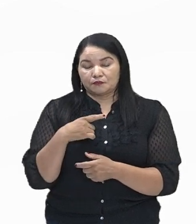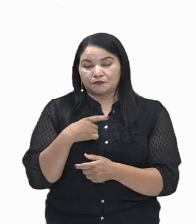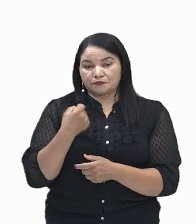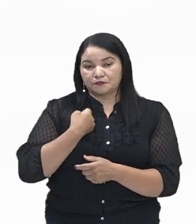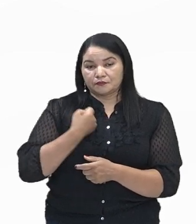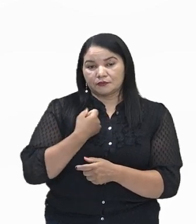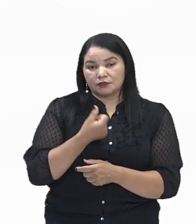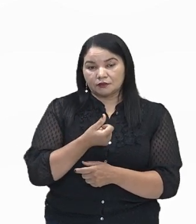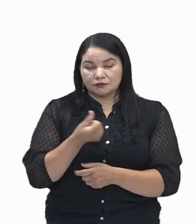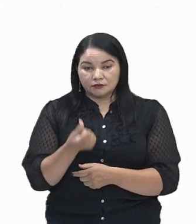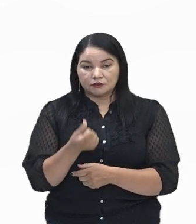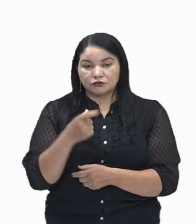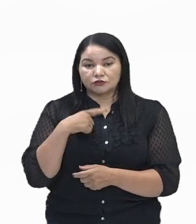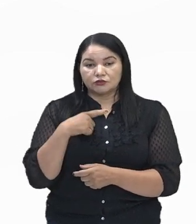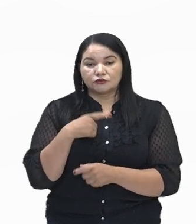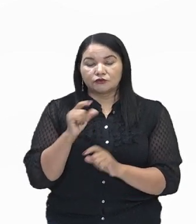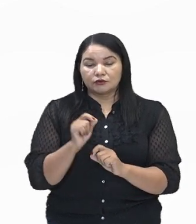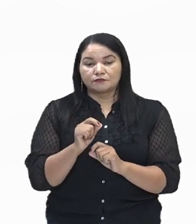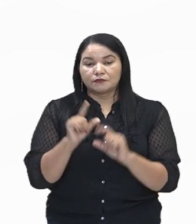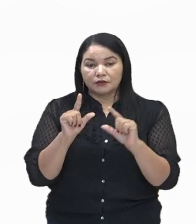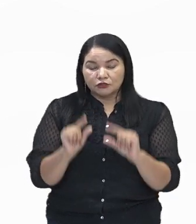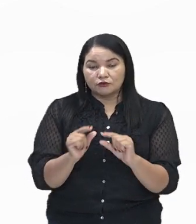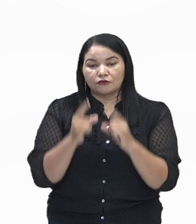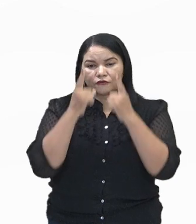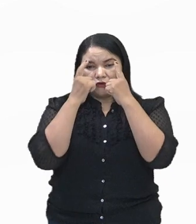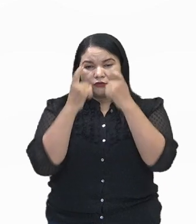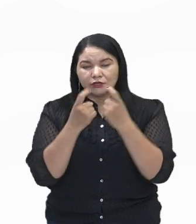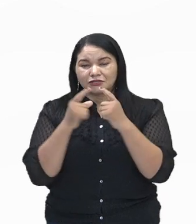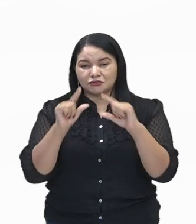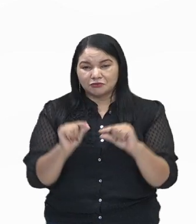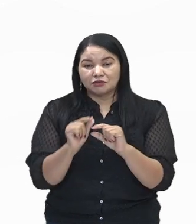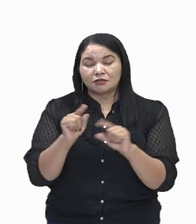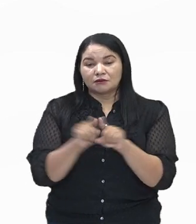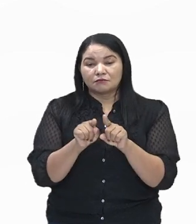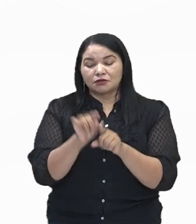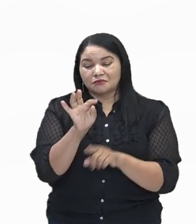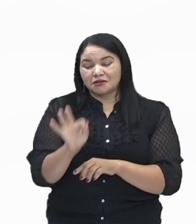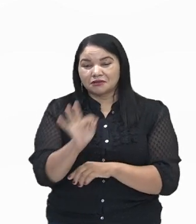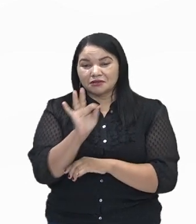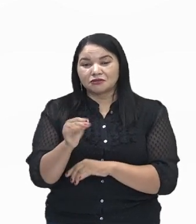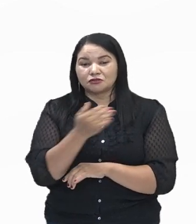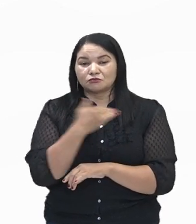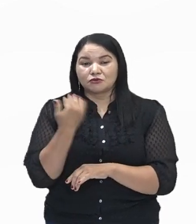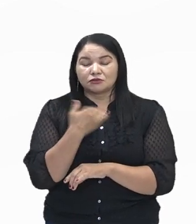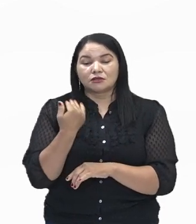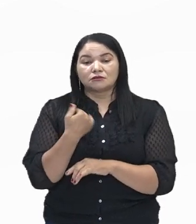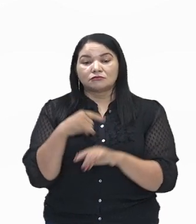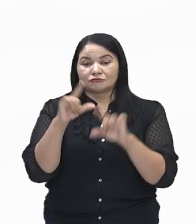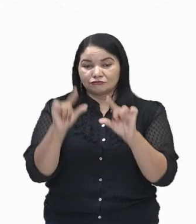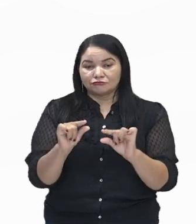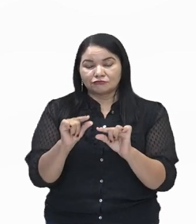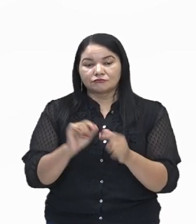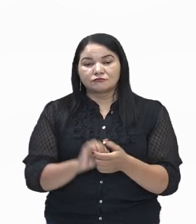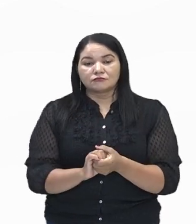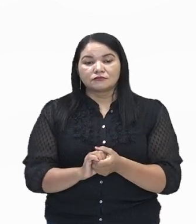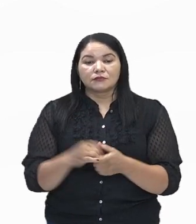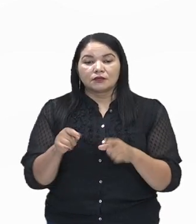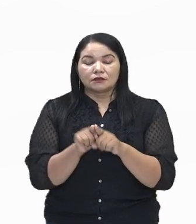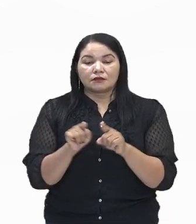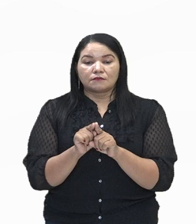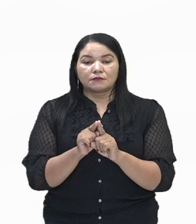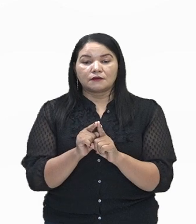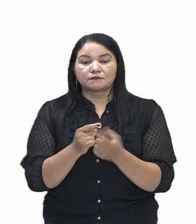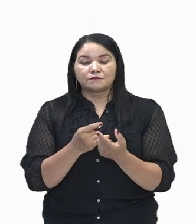nós temos reduzir a violência, a taxa de mortalidade, né? Acabar com